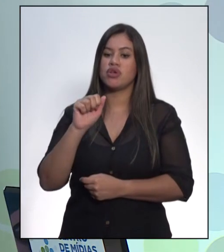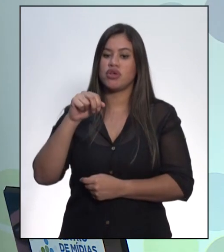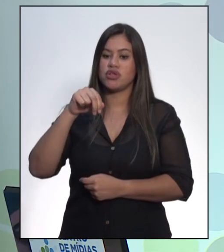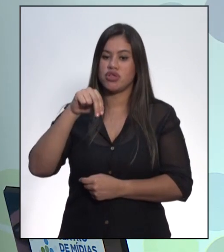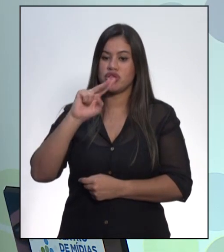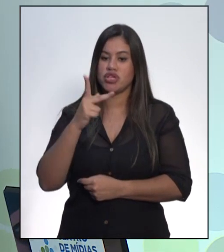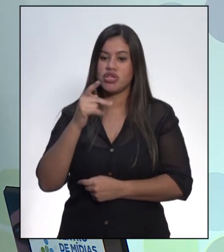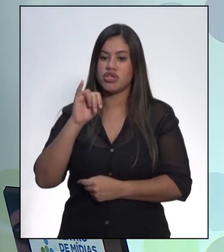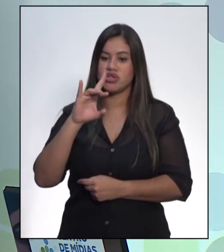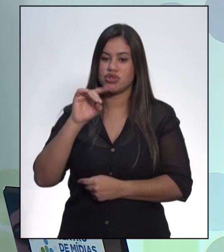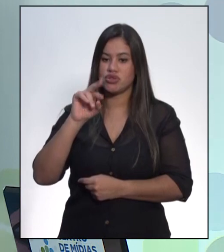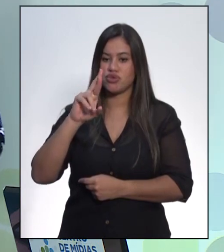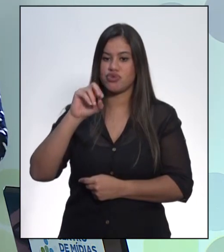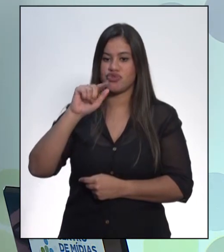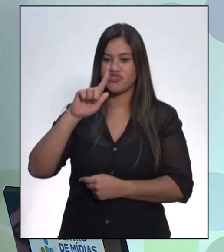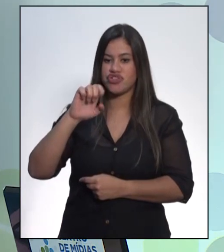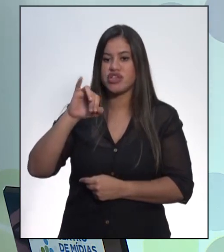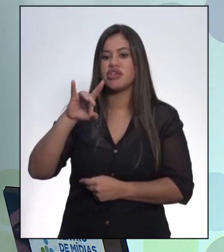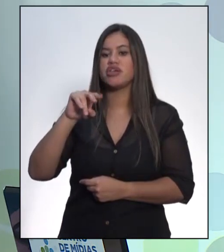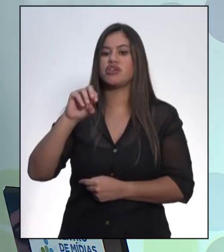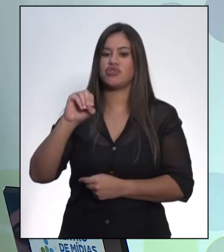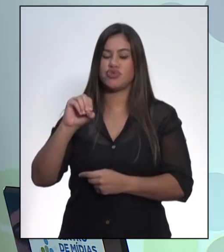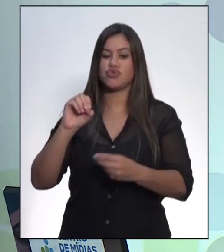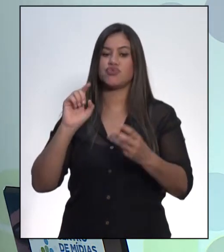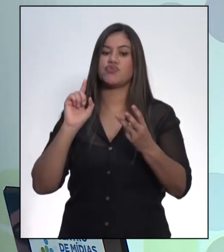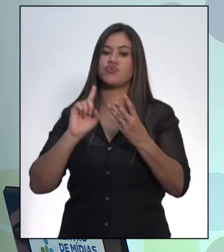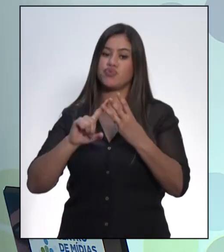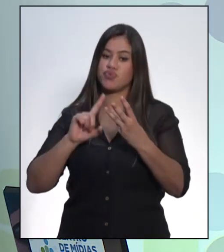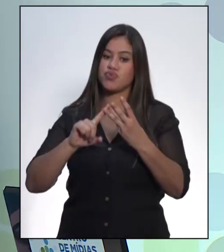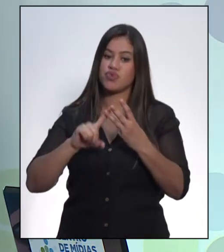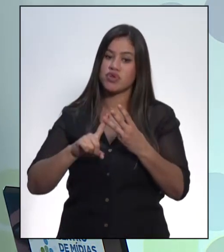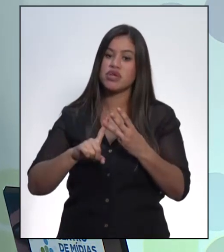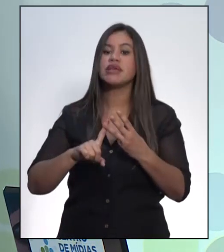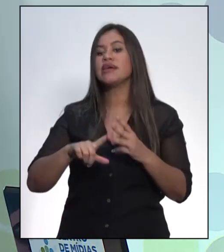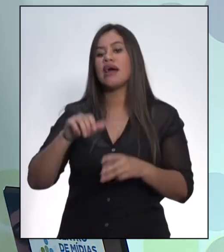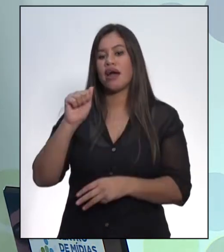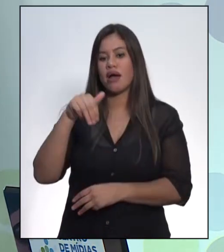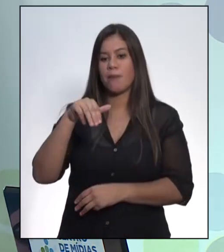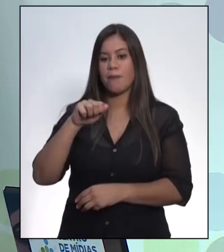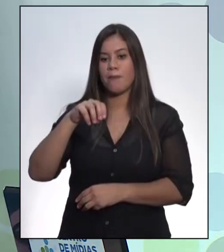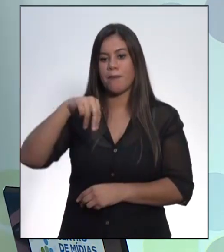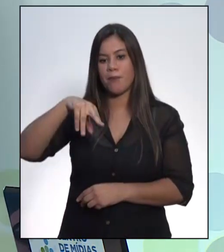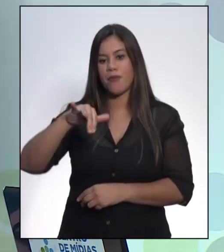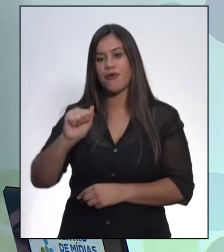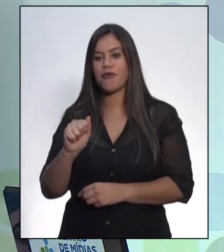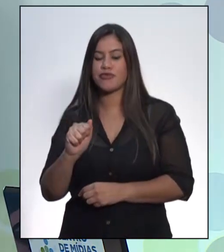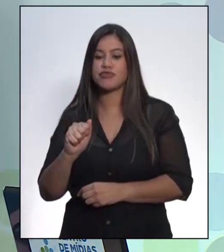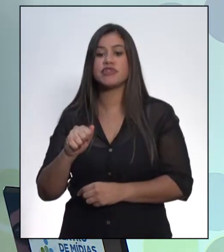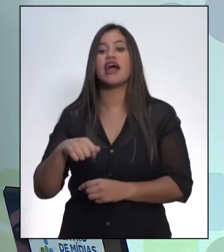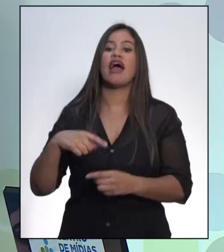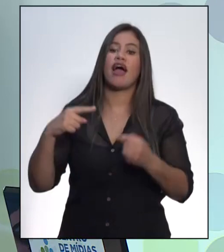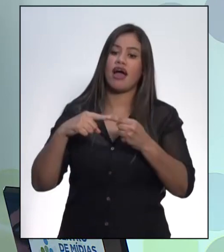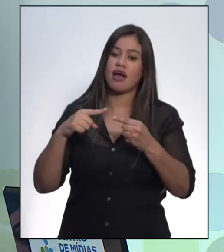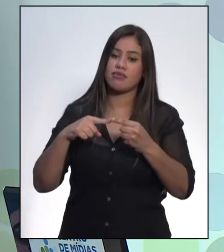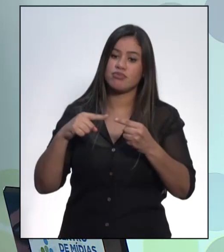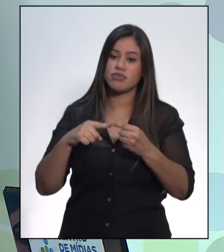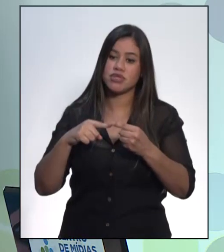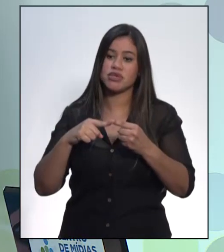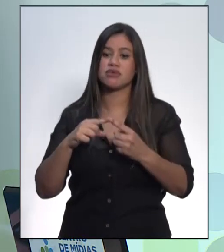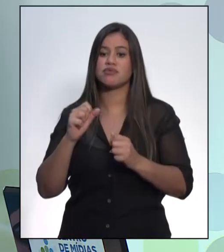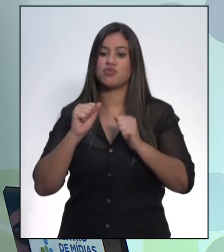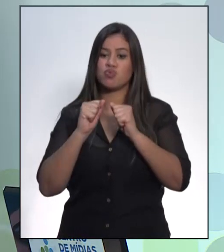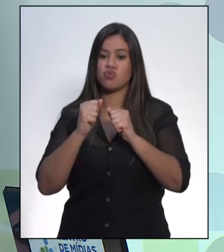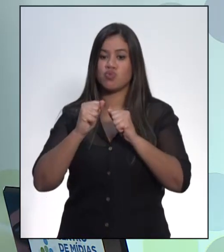gasoso. No primeiro ano do ensino médio, vocês tiveram lá a parte de estequiometria química, fazer balanceamento. Tenho certeza que